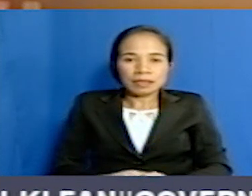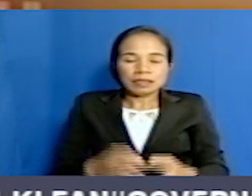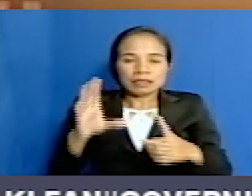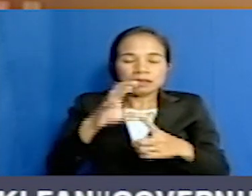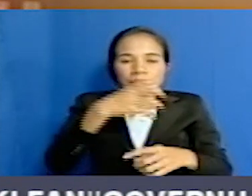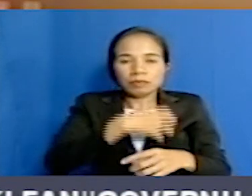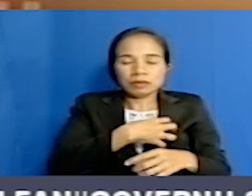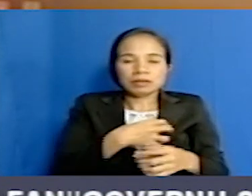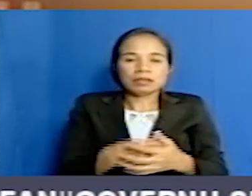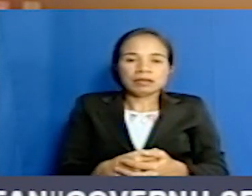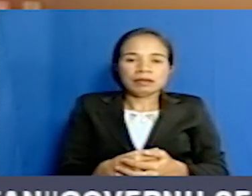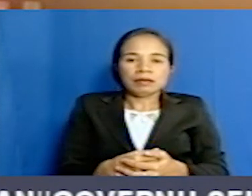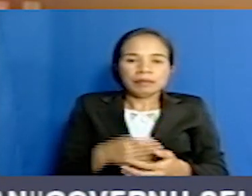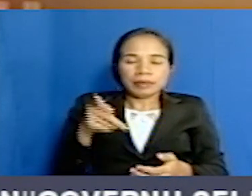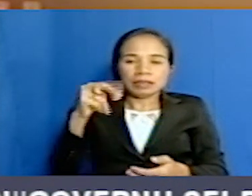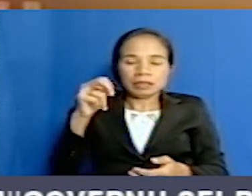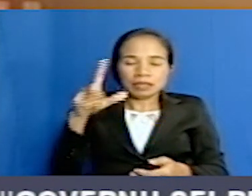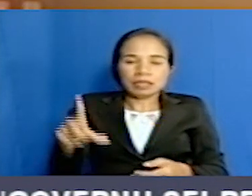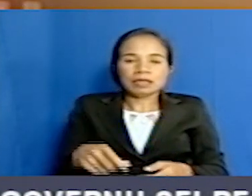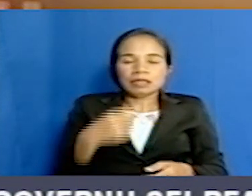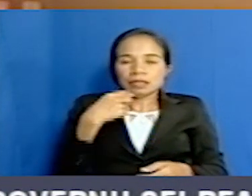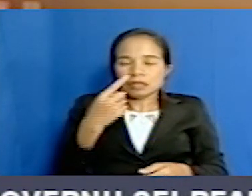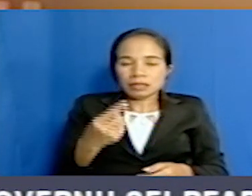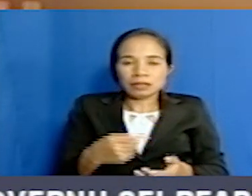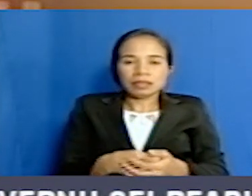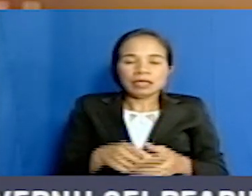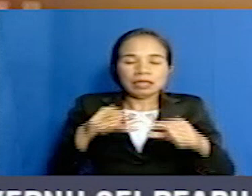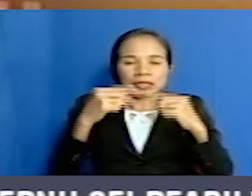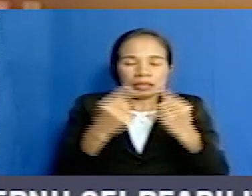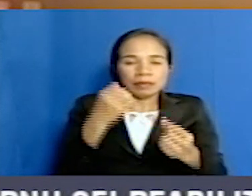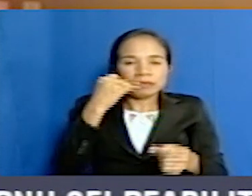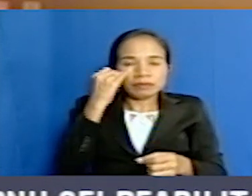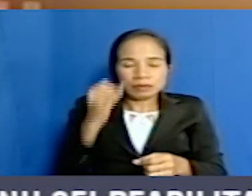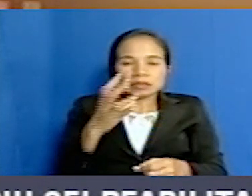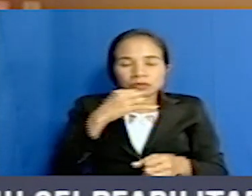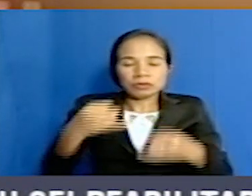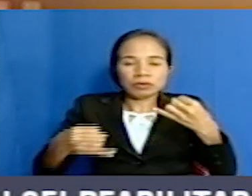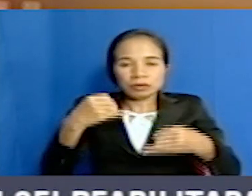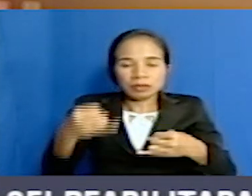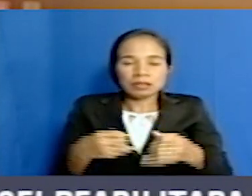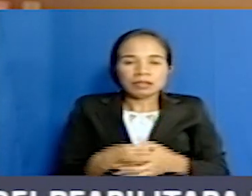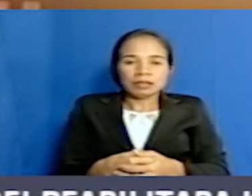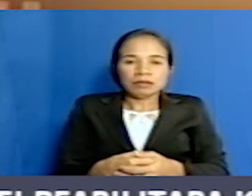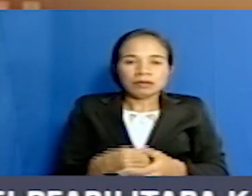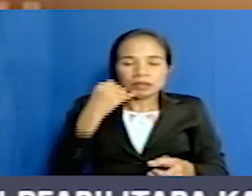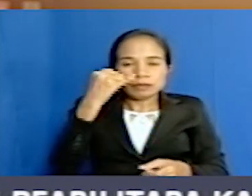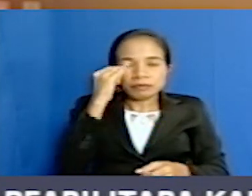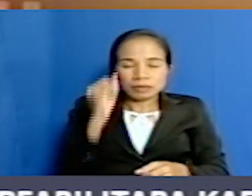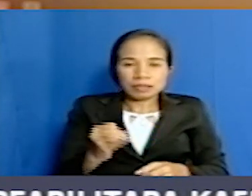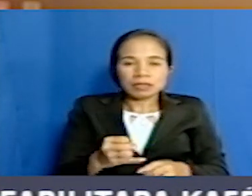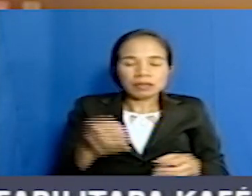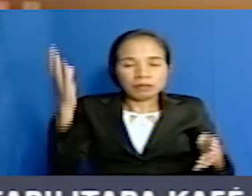Comando Geral Polícia Nacional Timor-Leste orienta uma equipa de investigação rumo aos Departamentos de Justiça, onde investiga caso